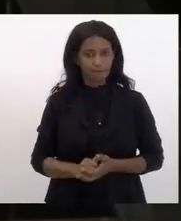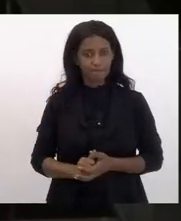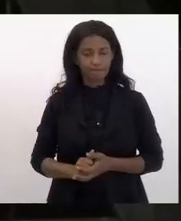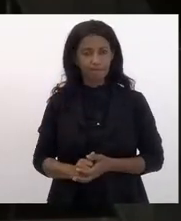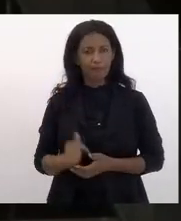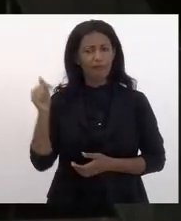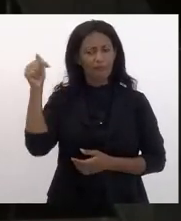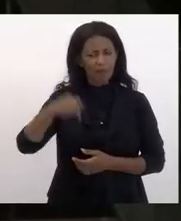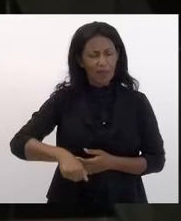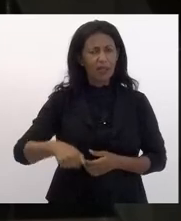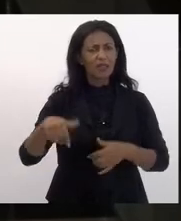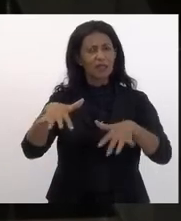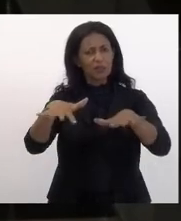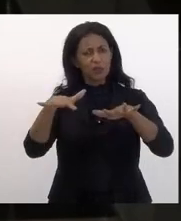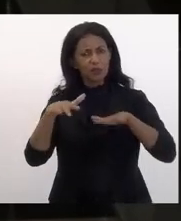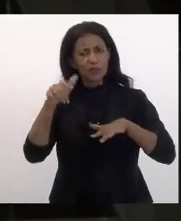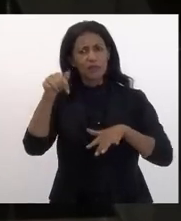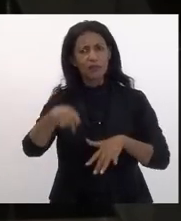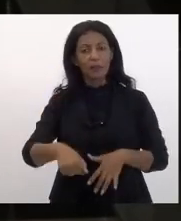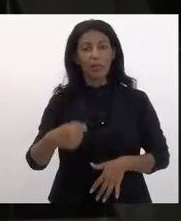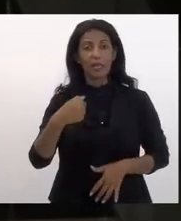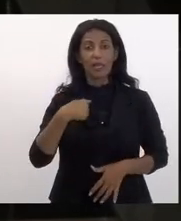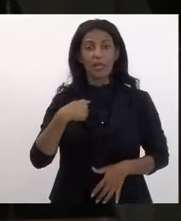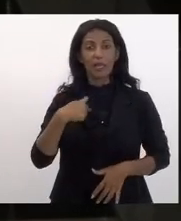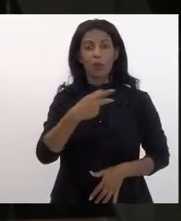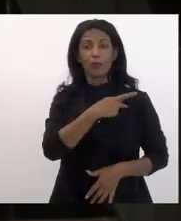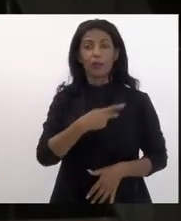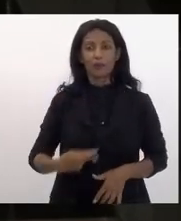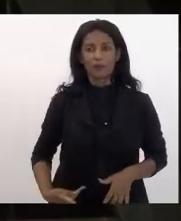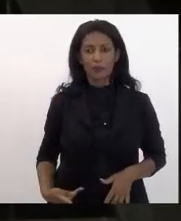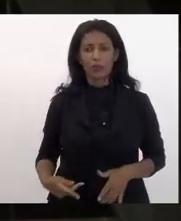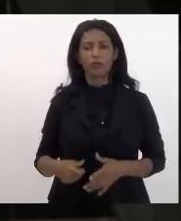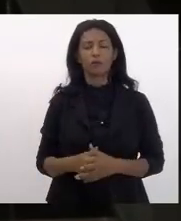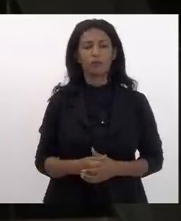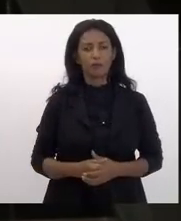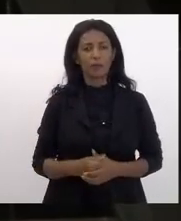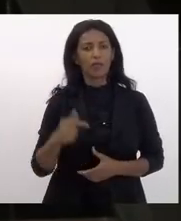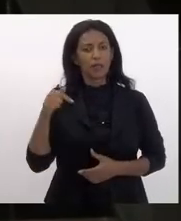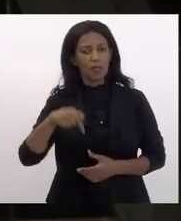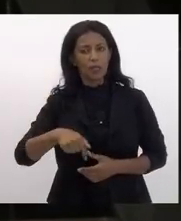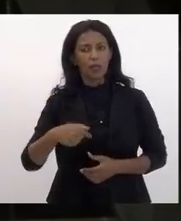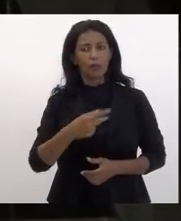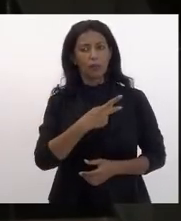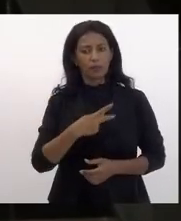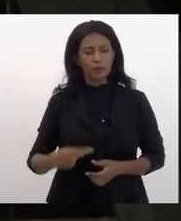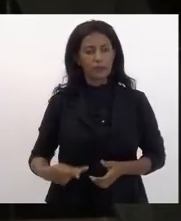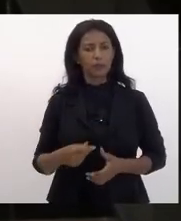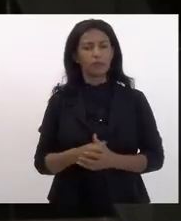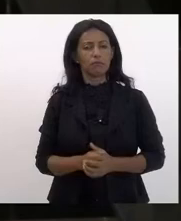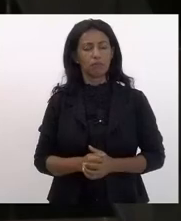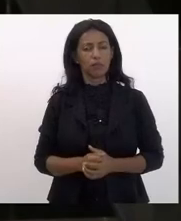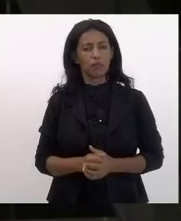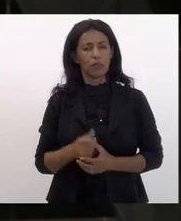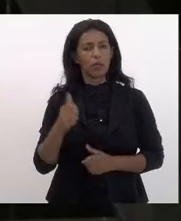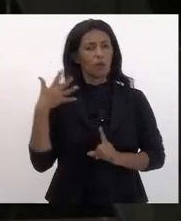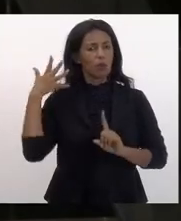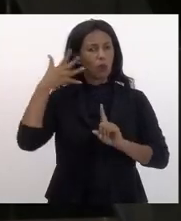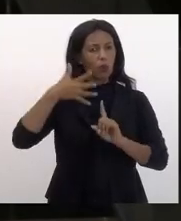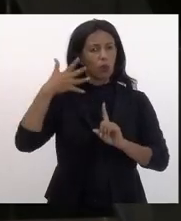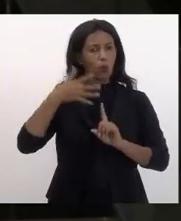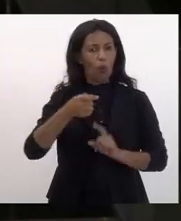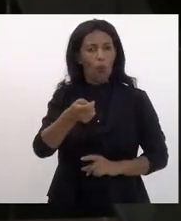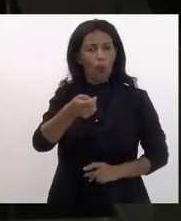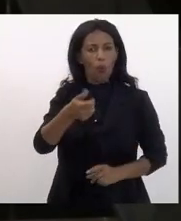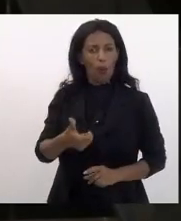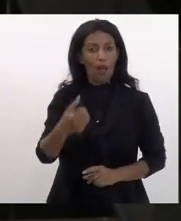aqui dentro da Alerj deste plenário. Eu presidi este simpósio. O simpósio teve